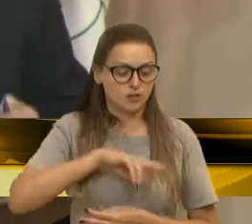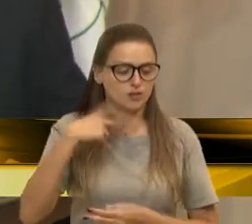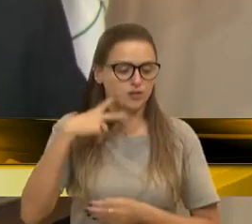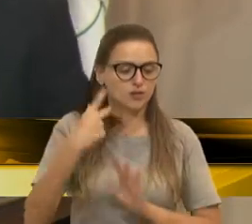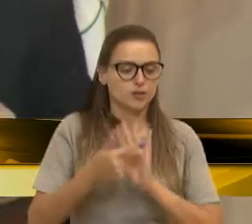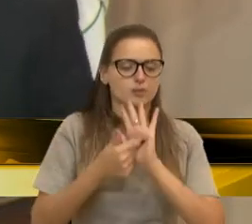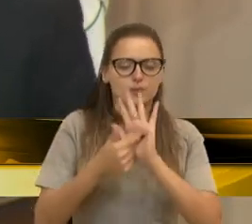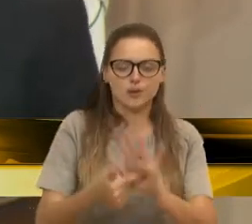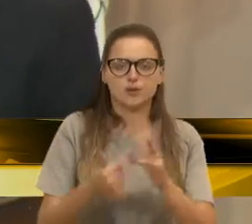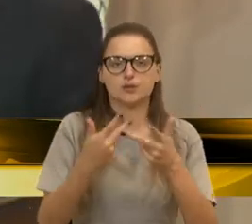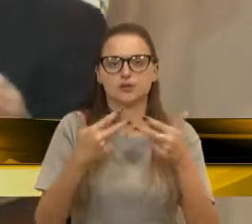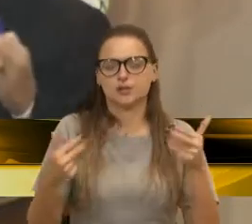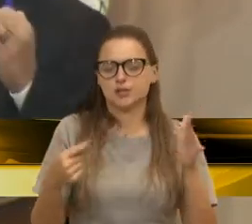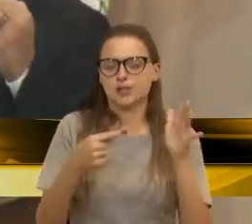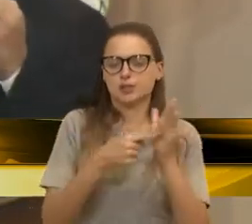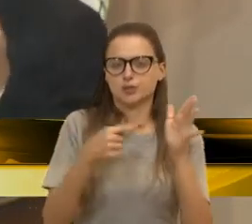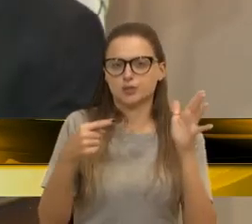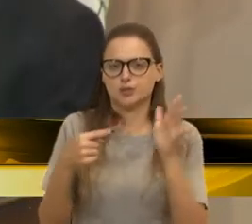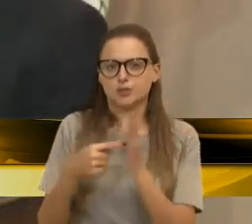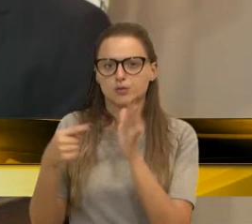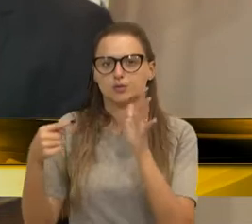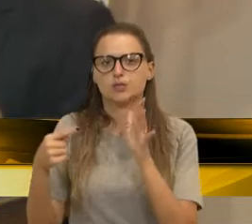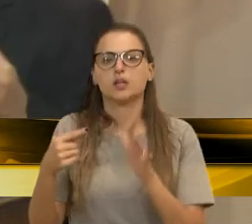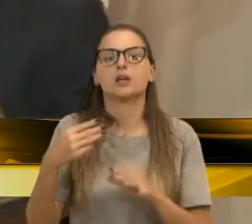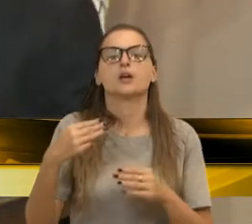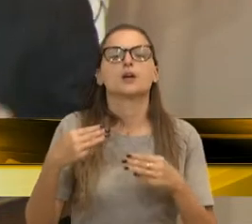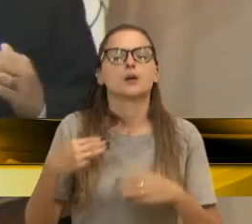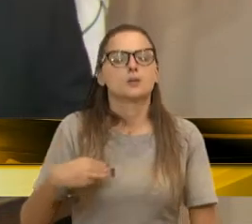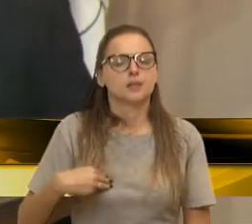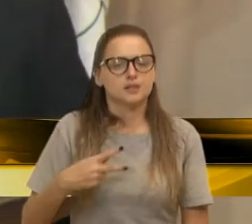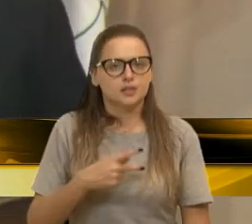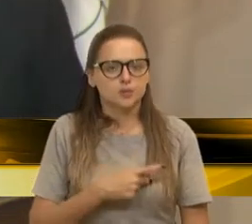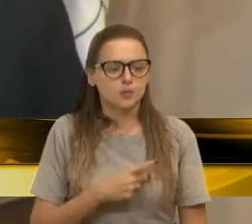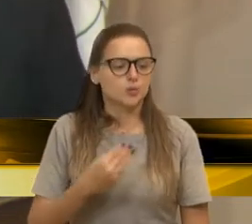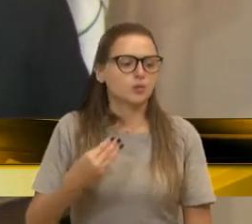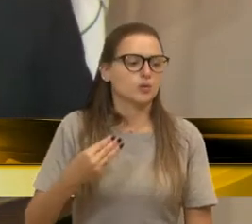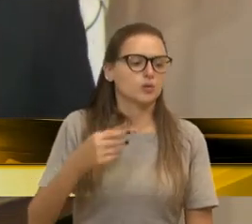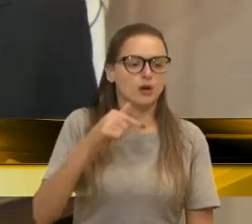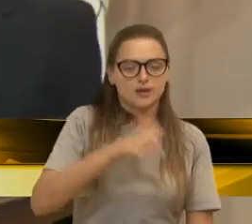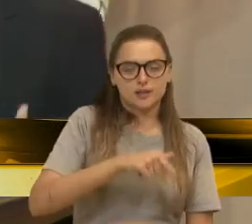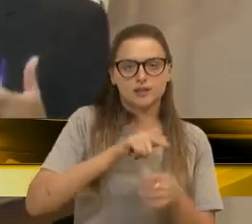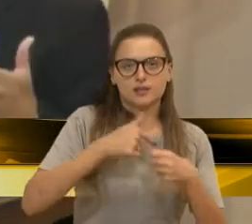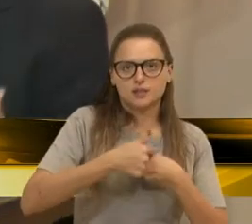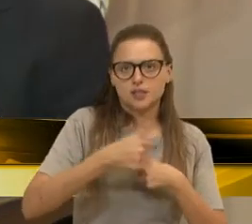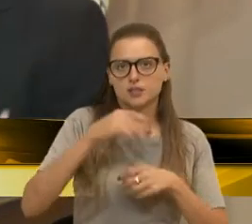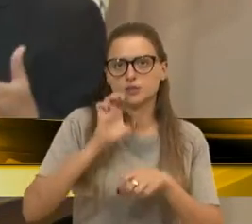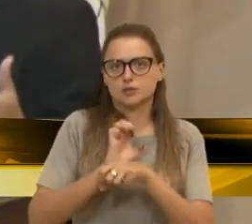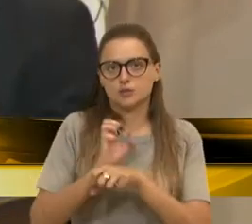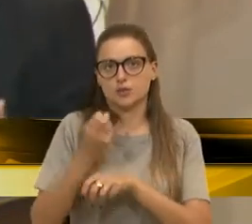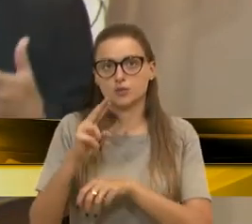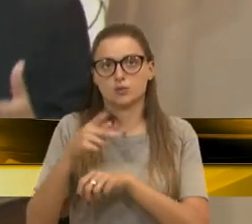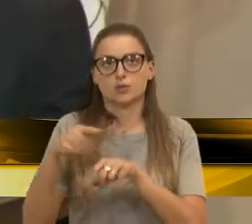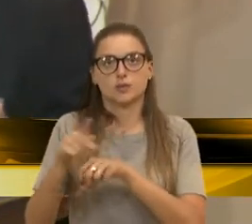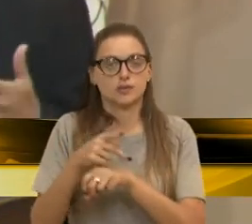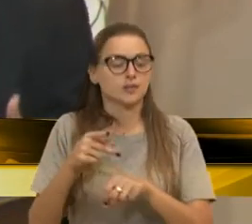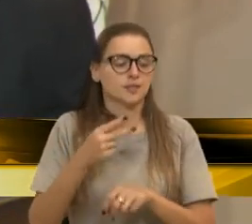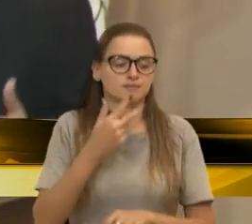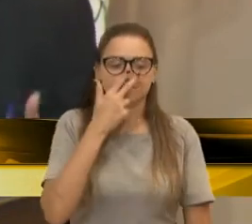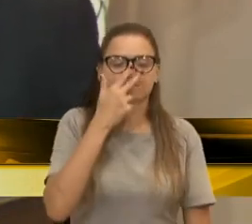as coisas, as denúncias, as coisas vão para o Ministério Público, ou estadual ou federal. Parece que nós estamos aqui, né,